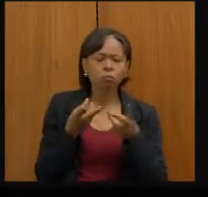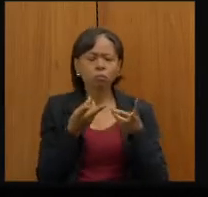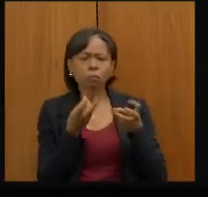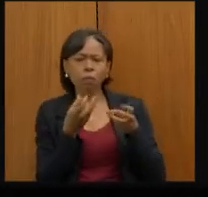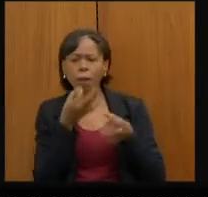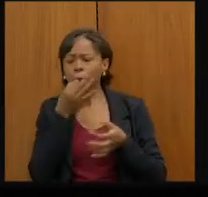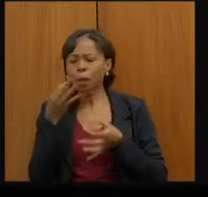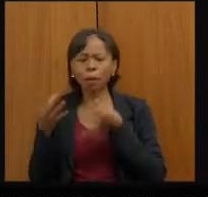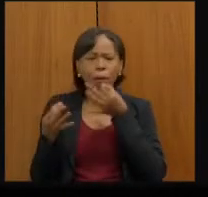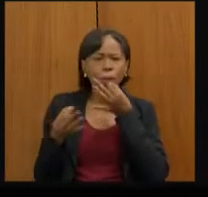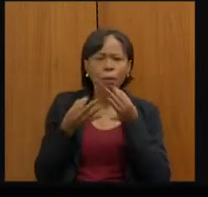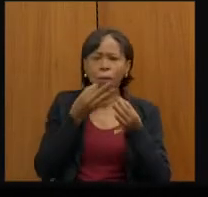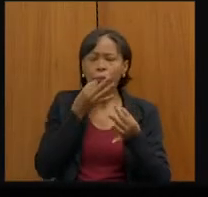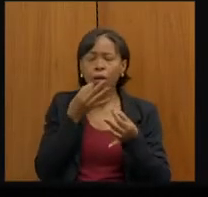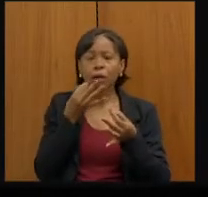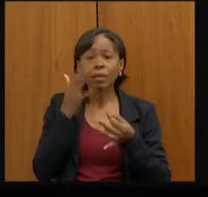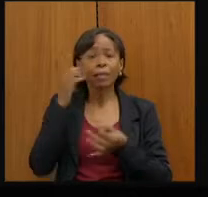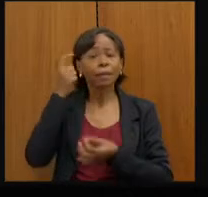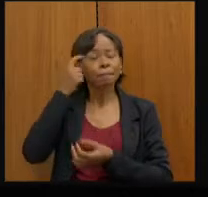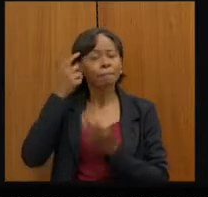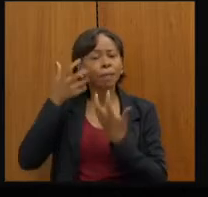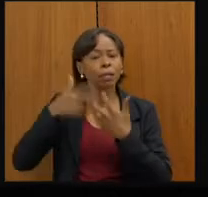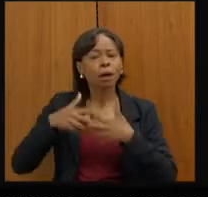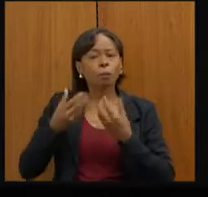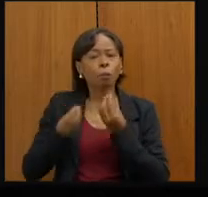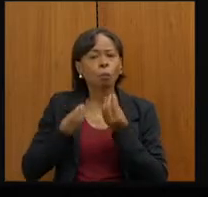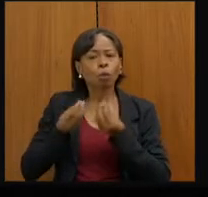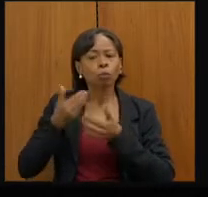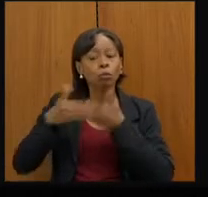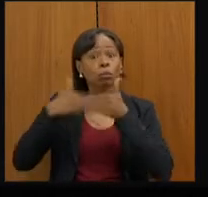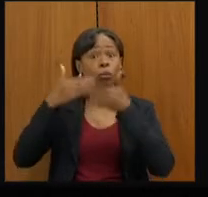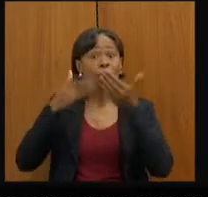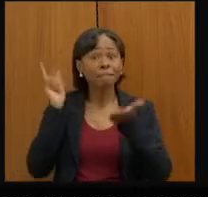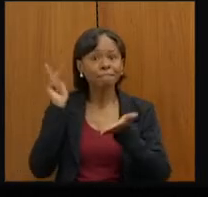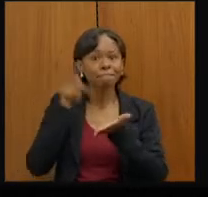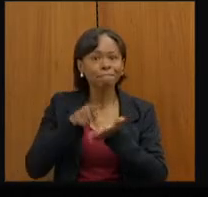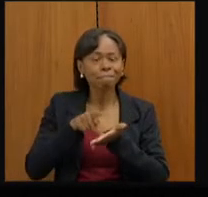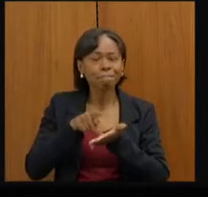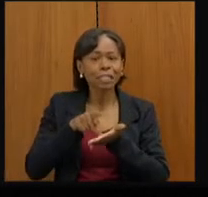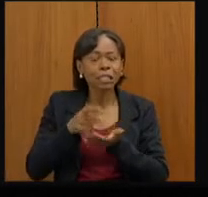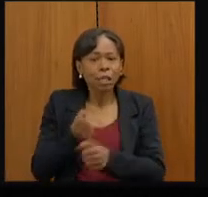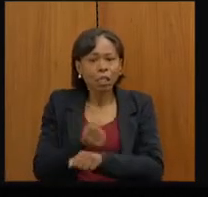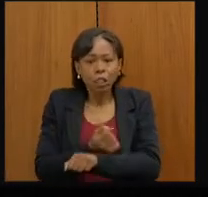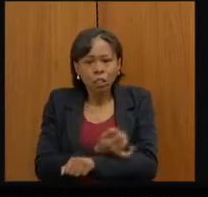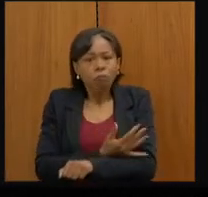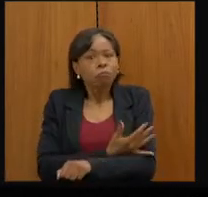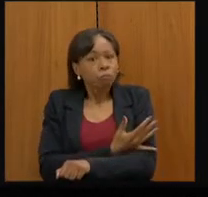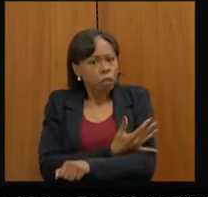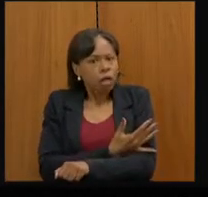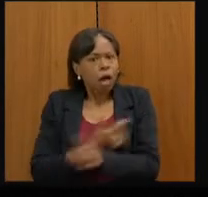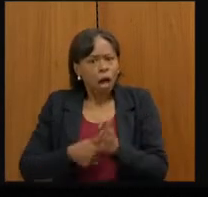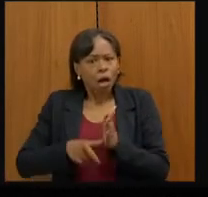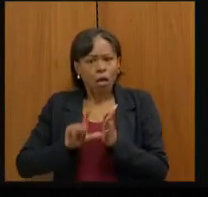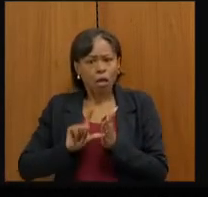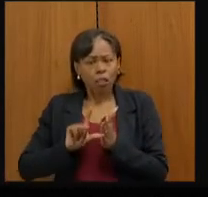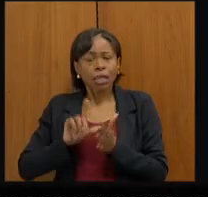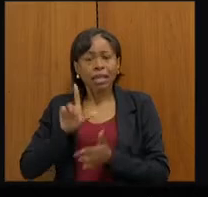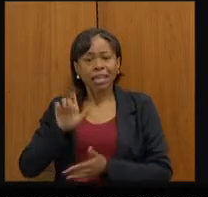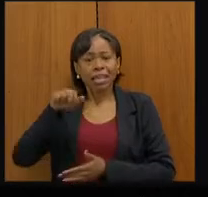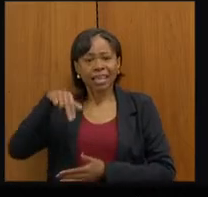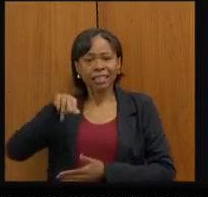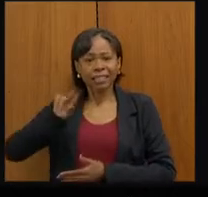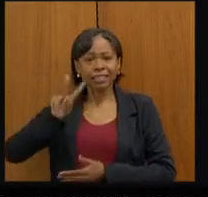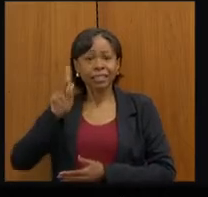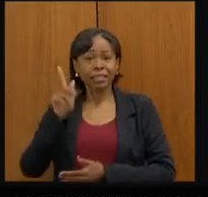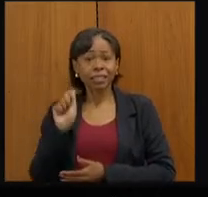Polo avançamos efetivamente e não tem como não nos emocionarmos né com a palma da deputada A Leninha quando